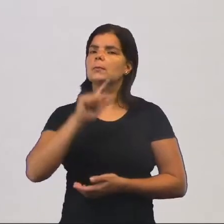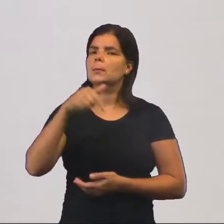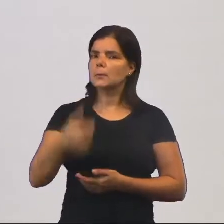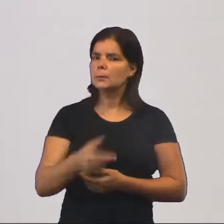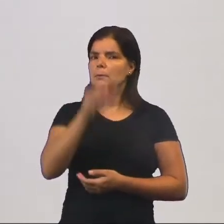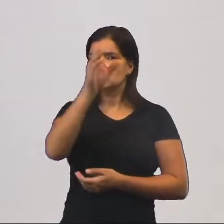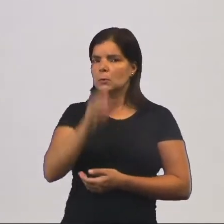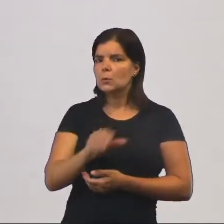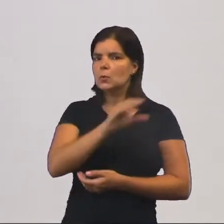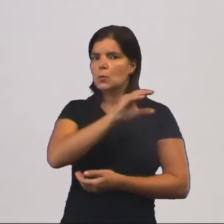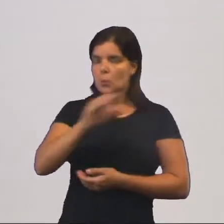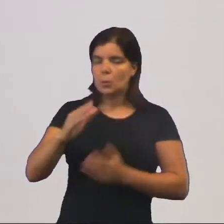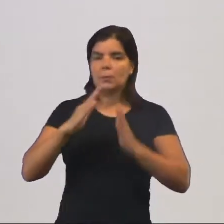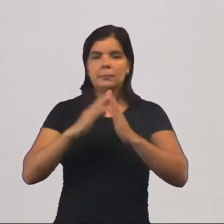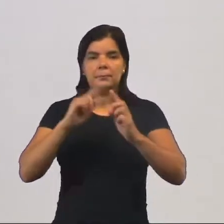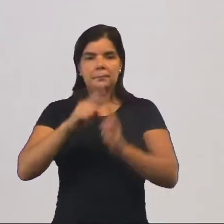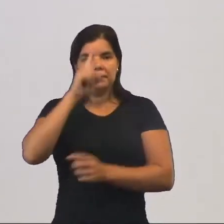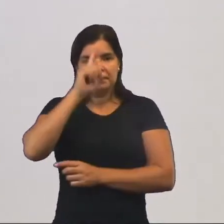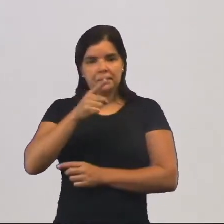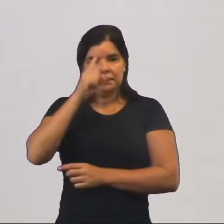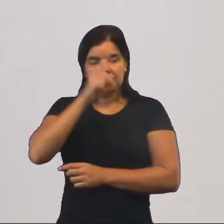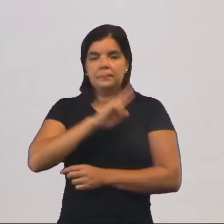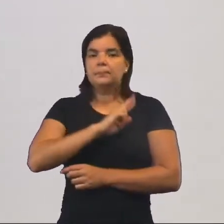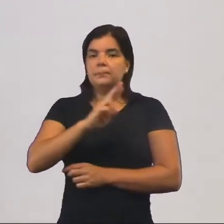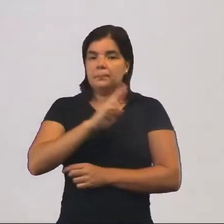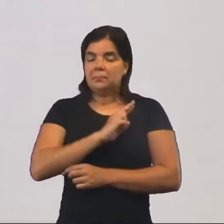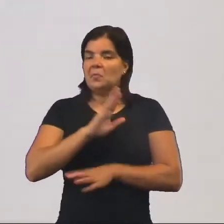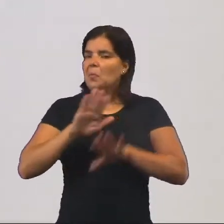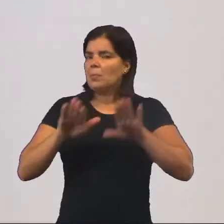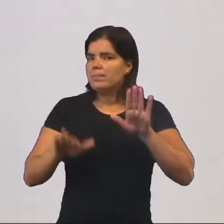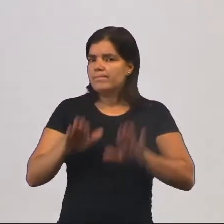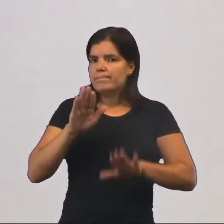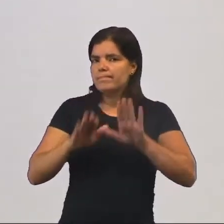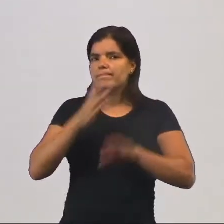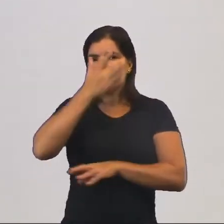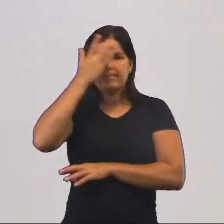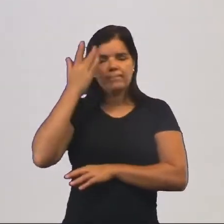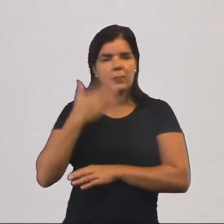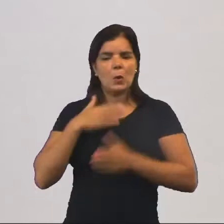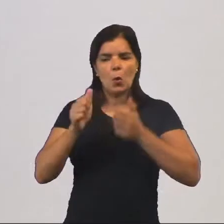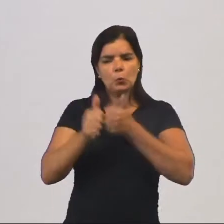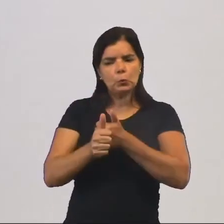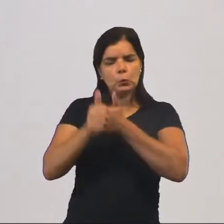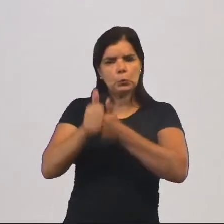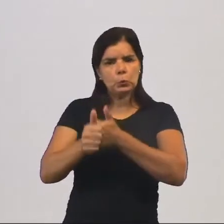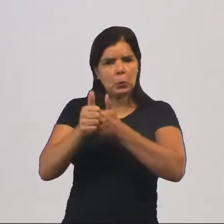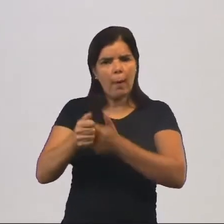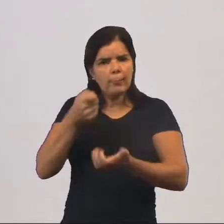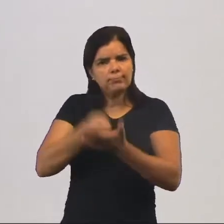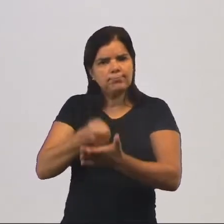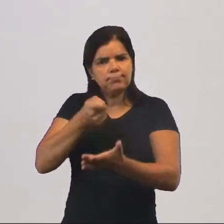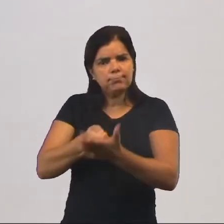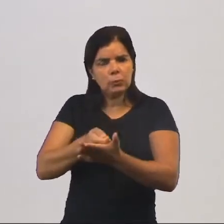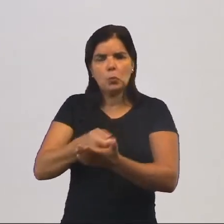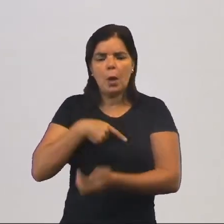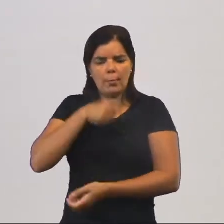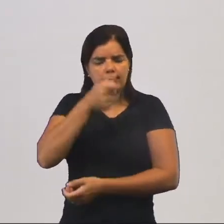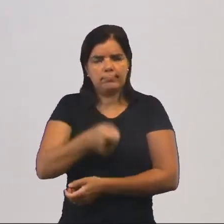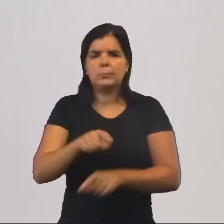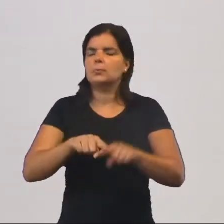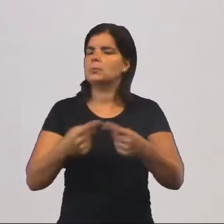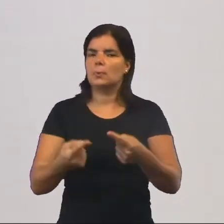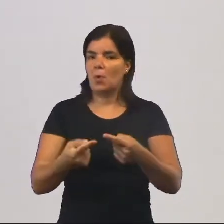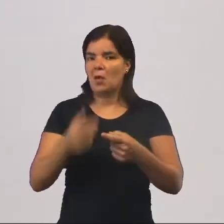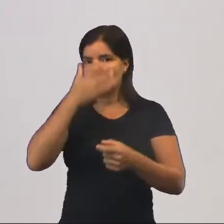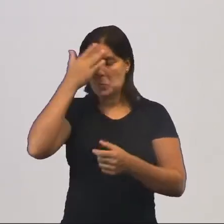Igreja Católica ela ser essa grande autoridade religiosa, nem sempre todas as pessoas seguiam rigidamente aquilo que era imposto, nem sempre